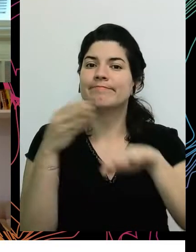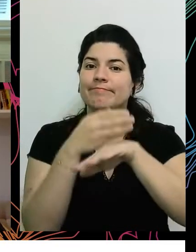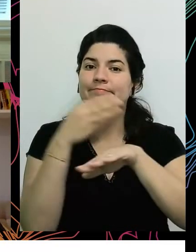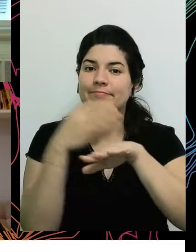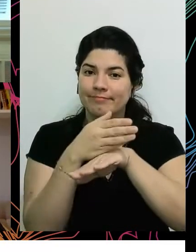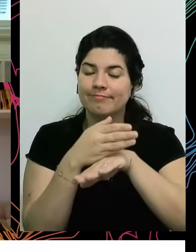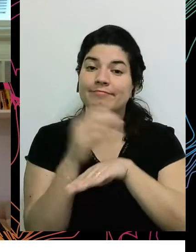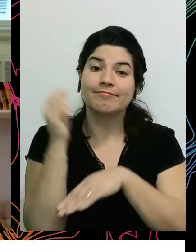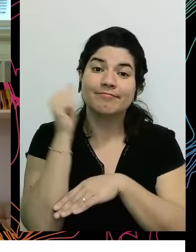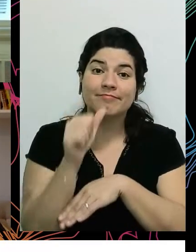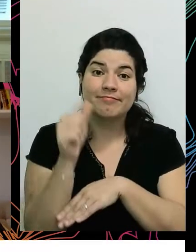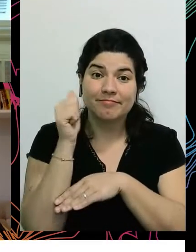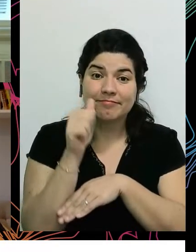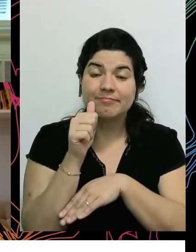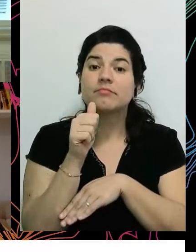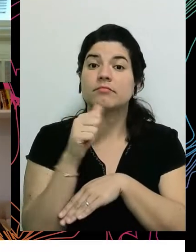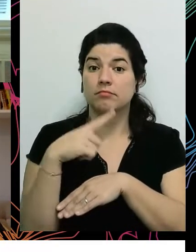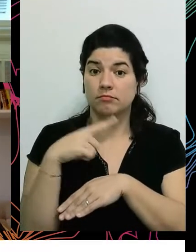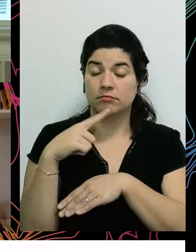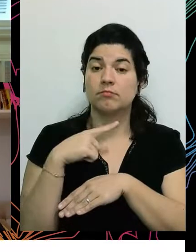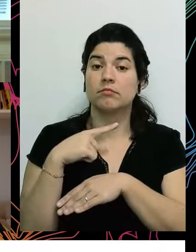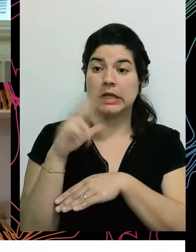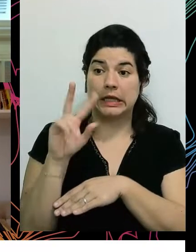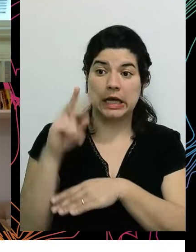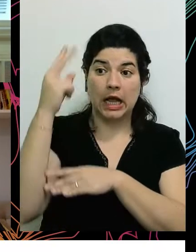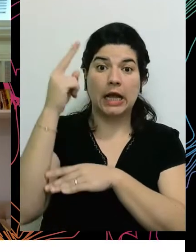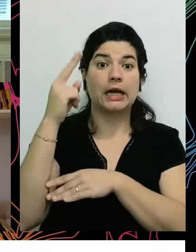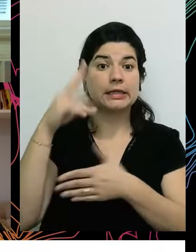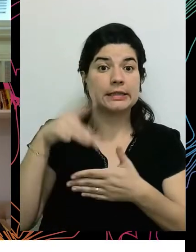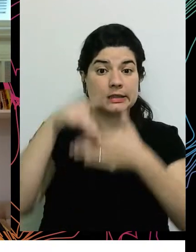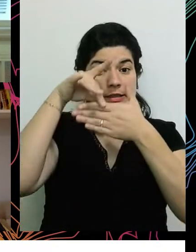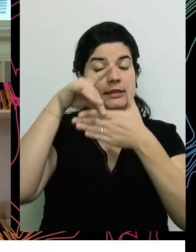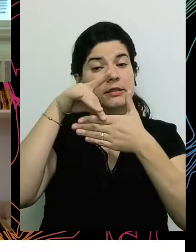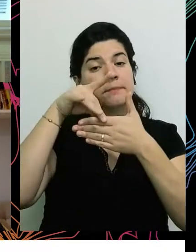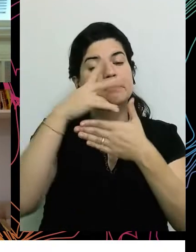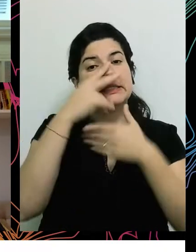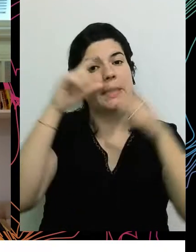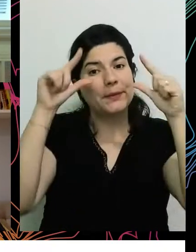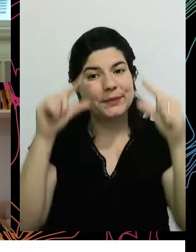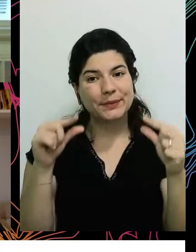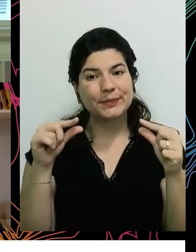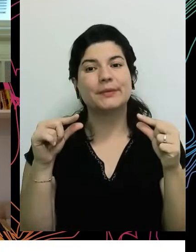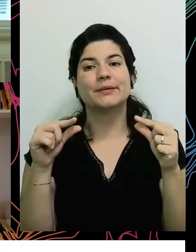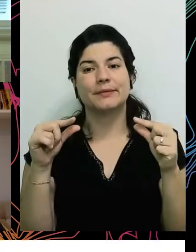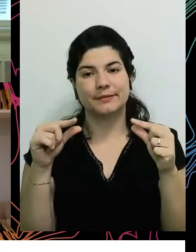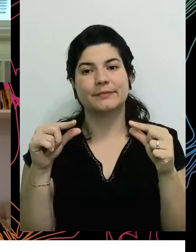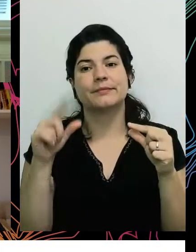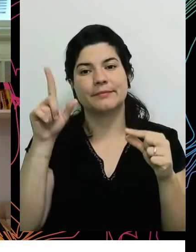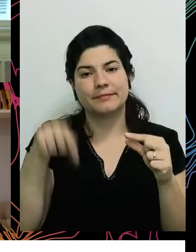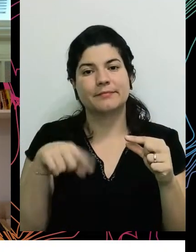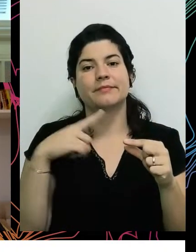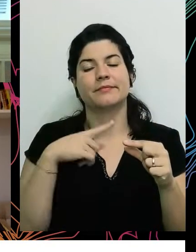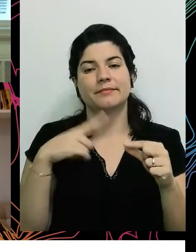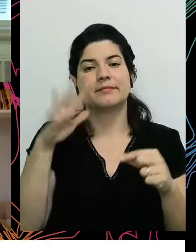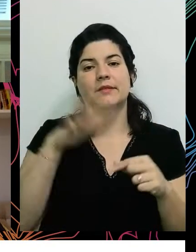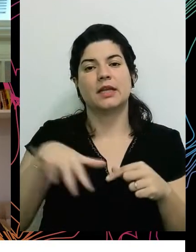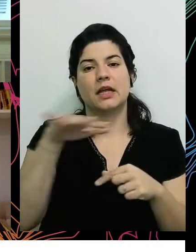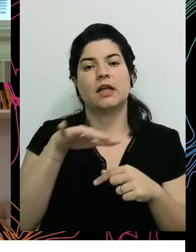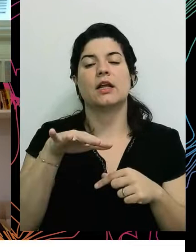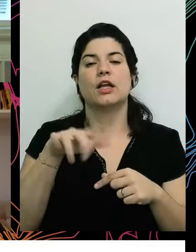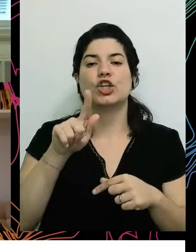de mulheres em cargos de liderança, esse número diminui mais ainda em cargos e áreas como